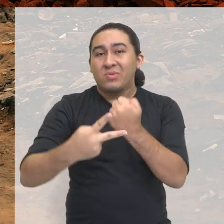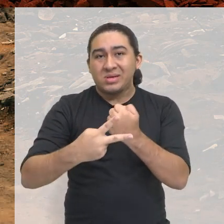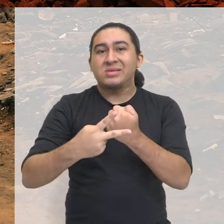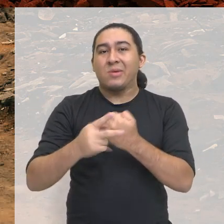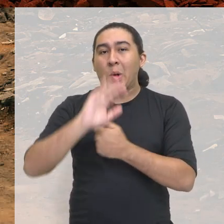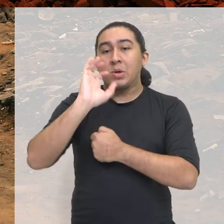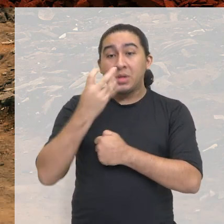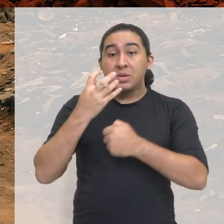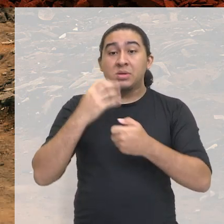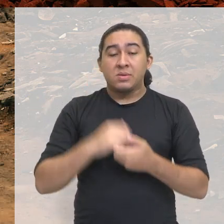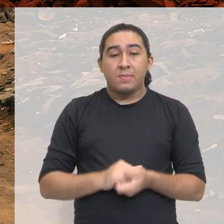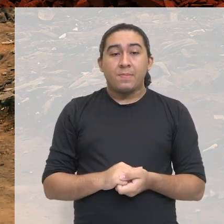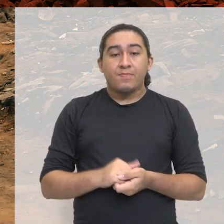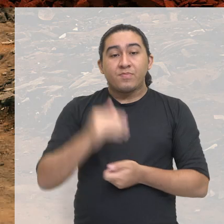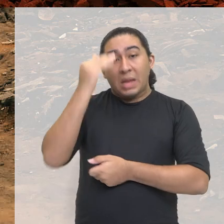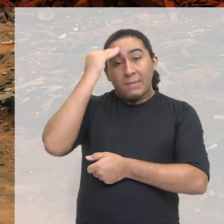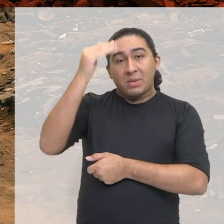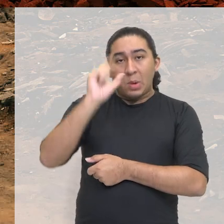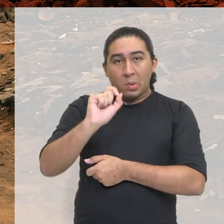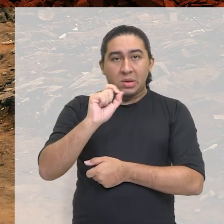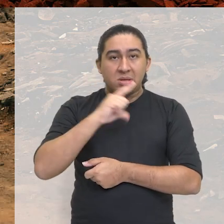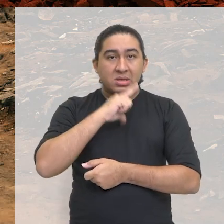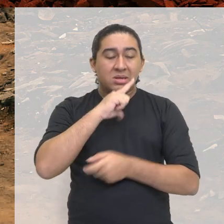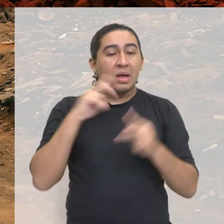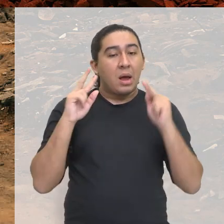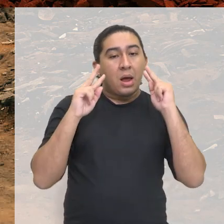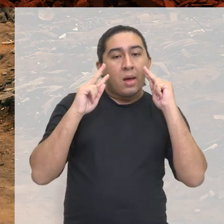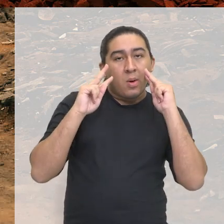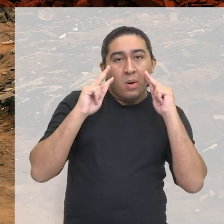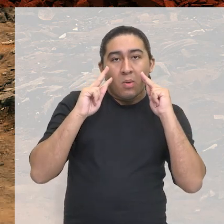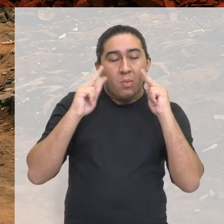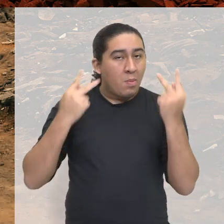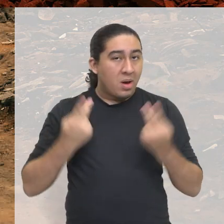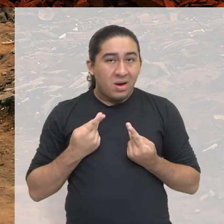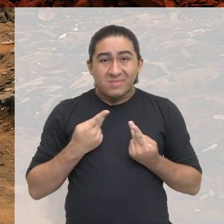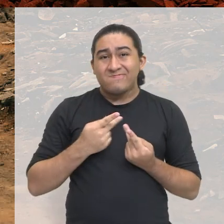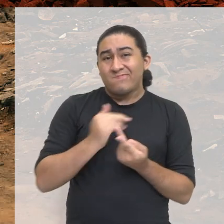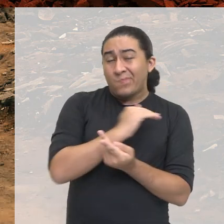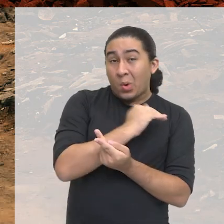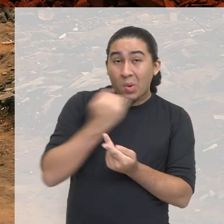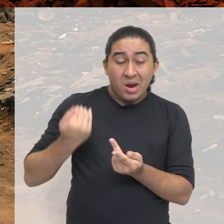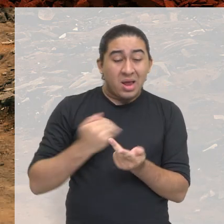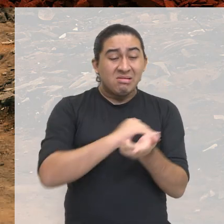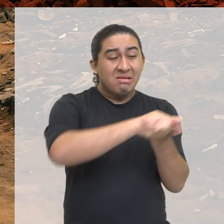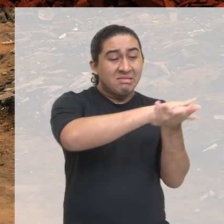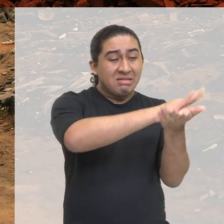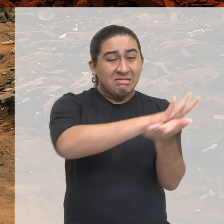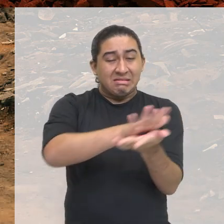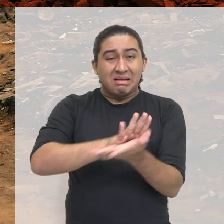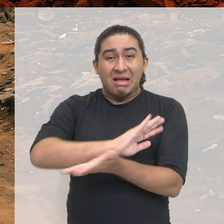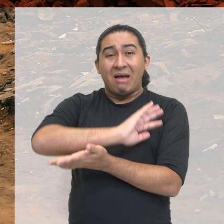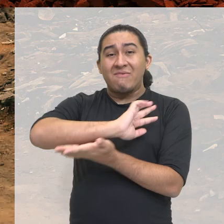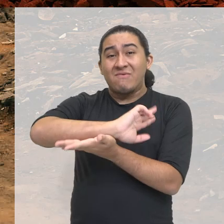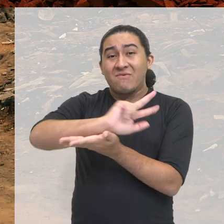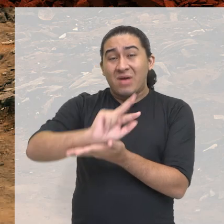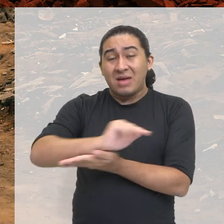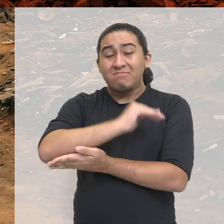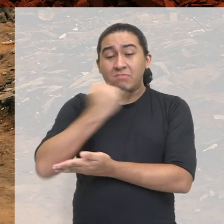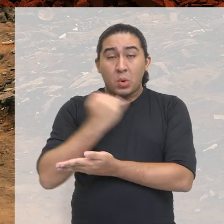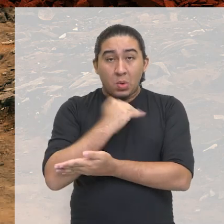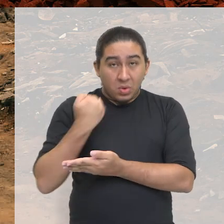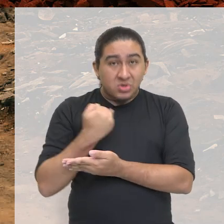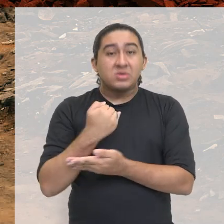consequências. Dentre elas, as perdas humanas. Morte de dezenas de milhares de civis afegãos, além